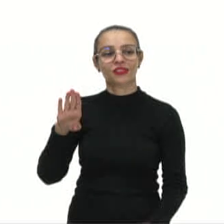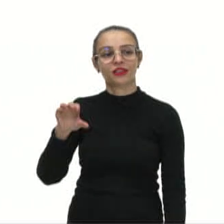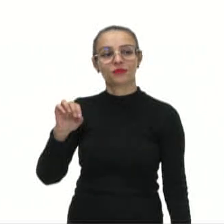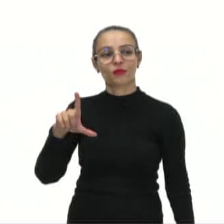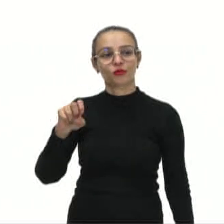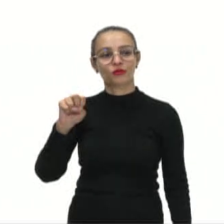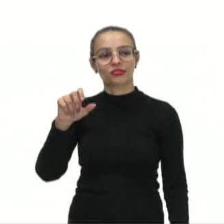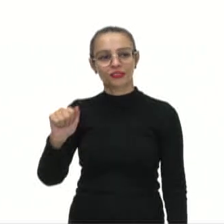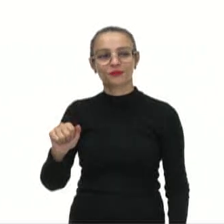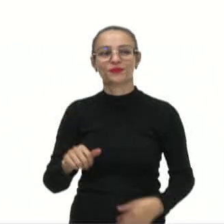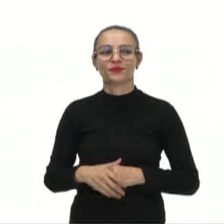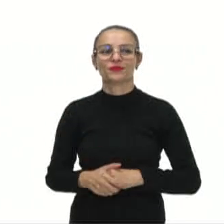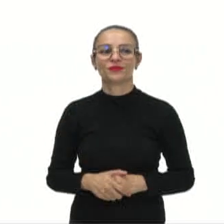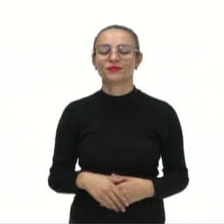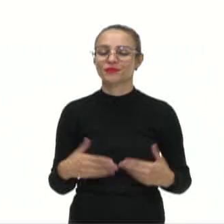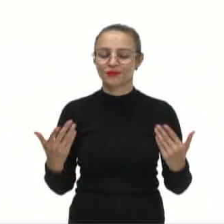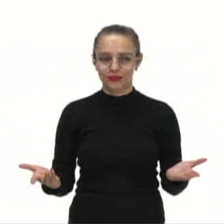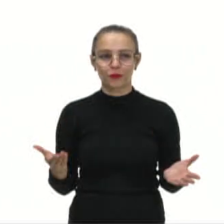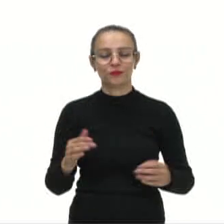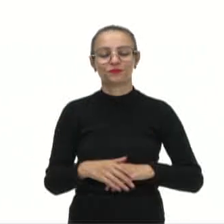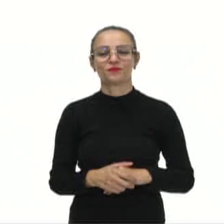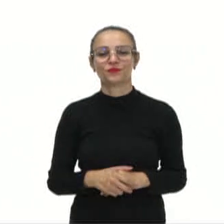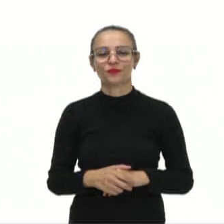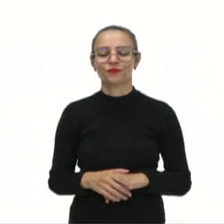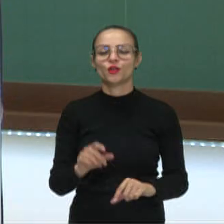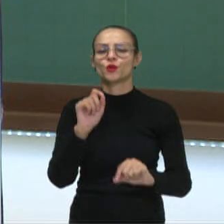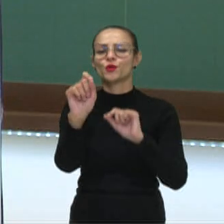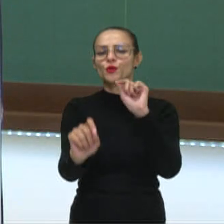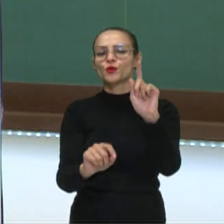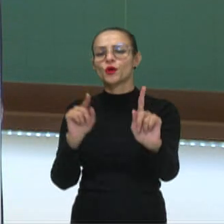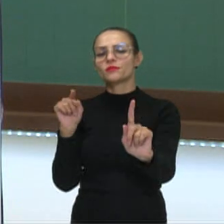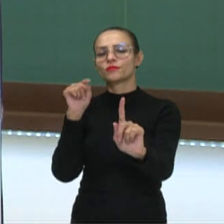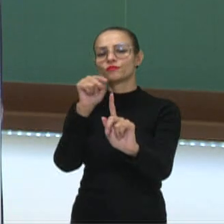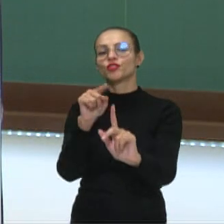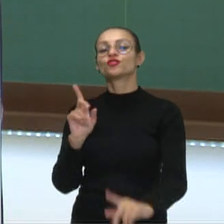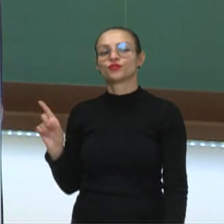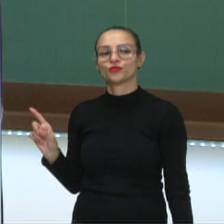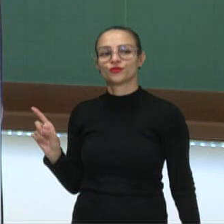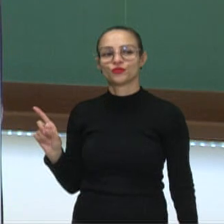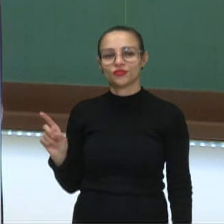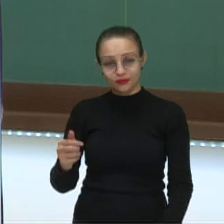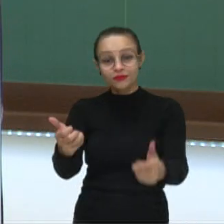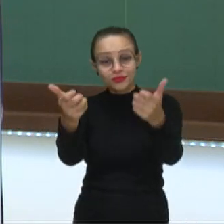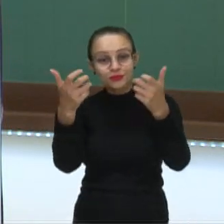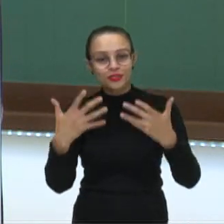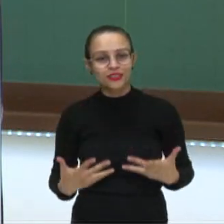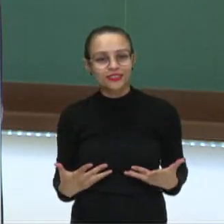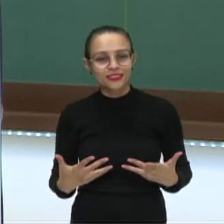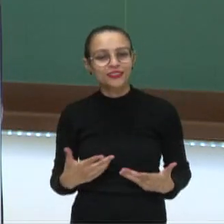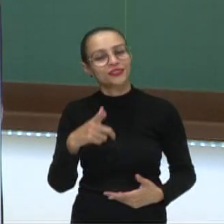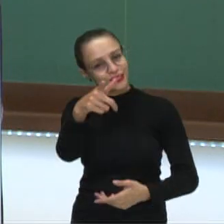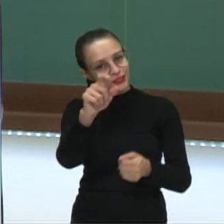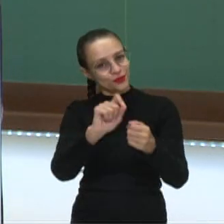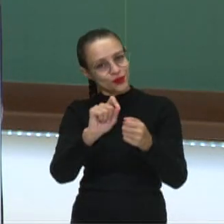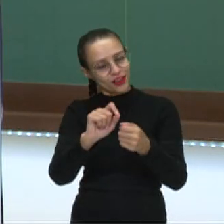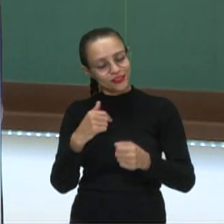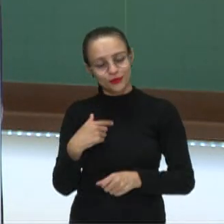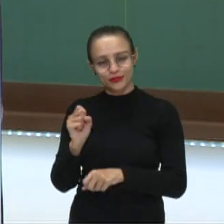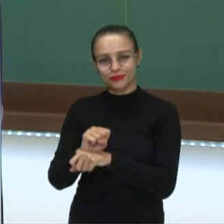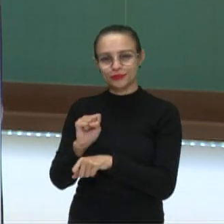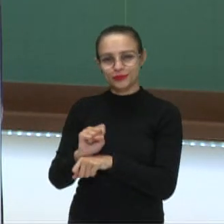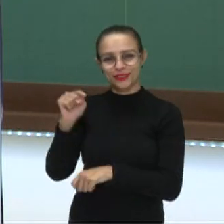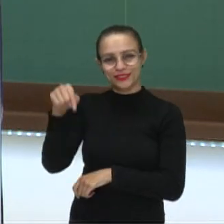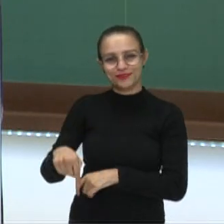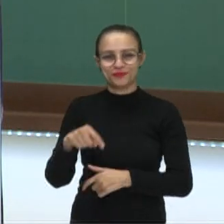evolução do texto publicitário. Então, qual é o objetivo aqui? Explique. Faz aí que eu te